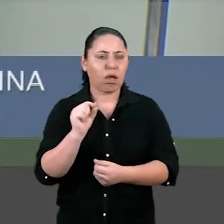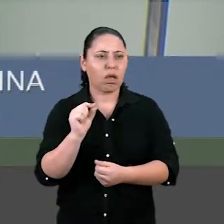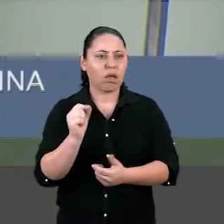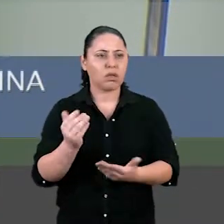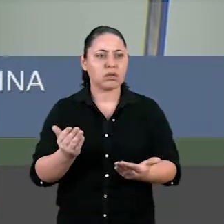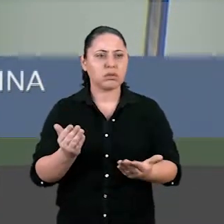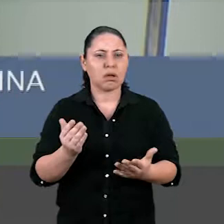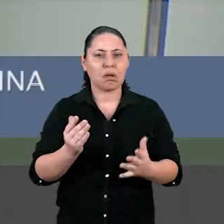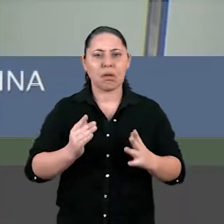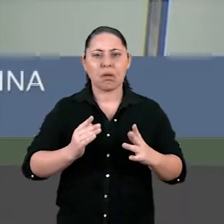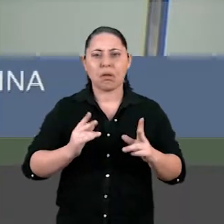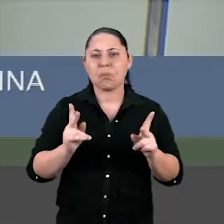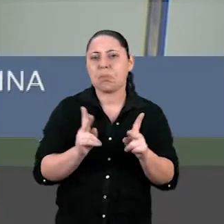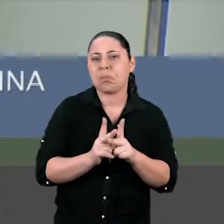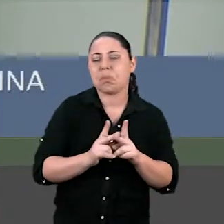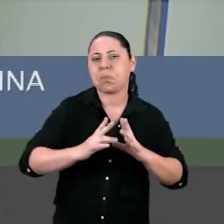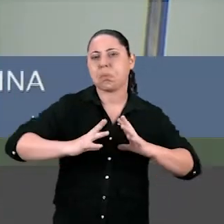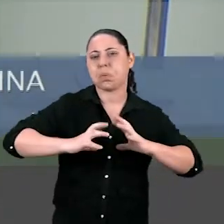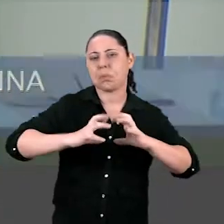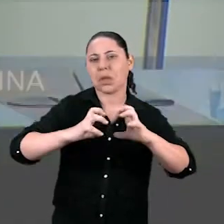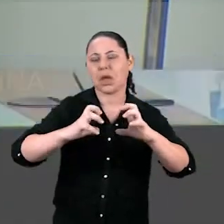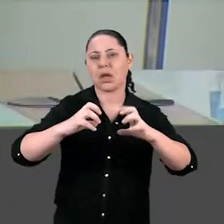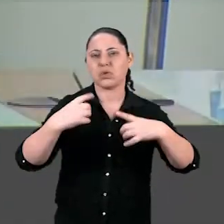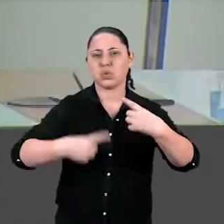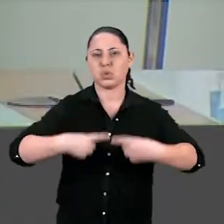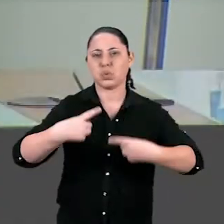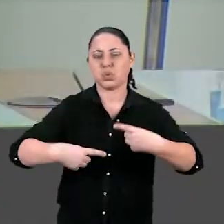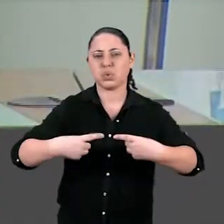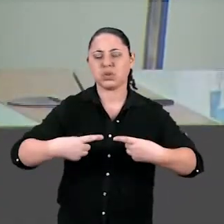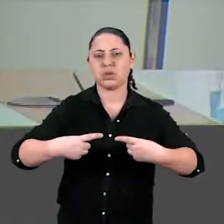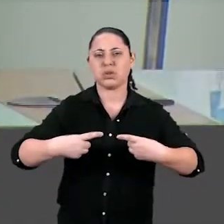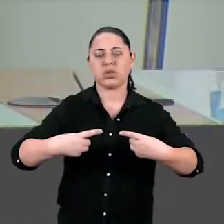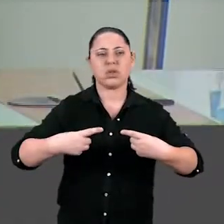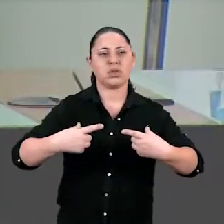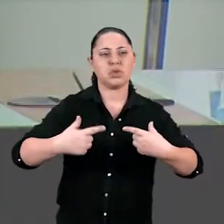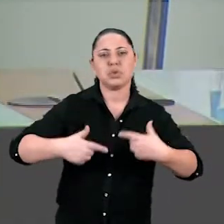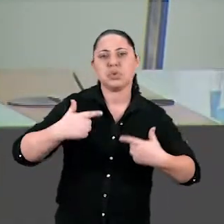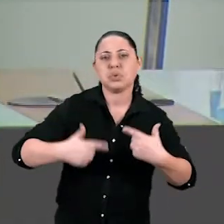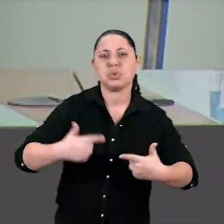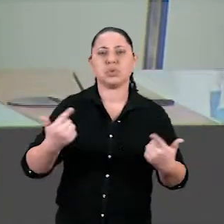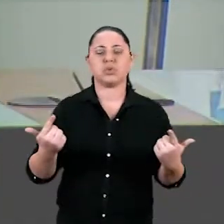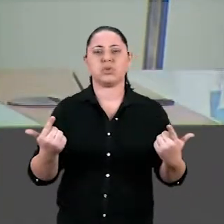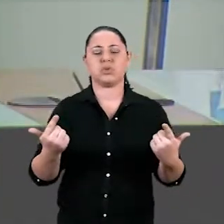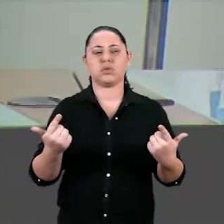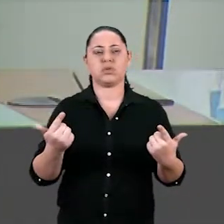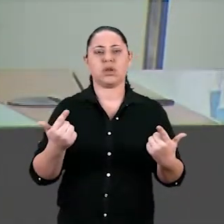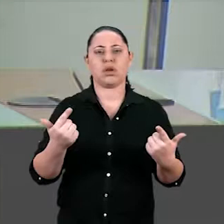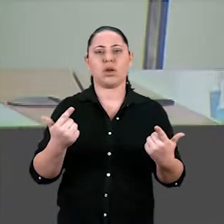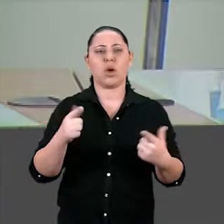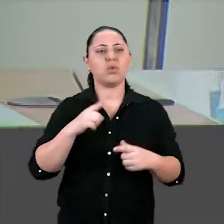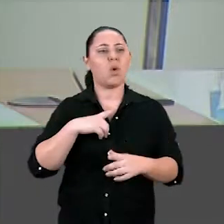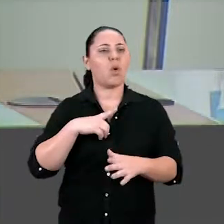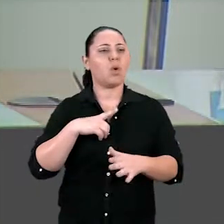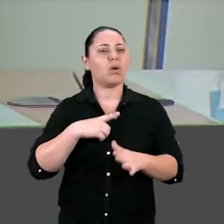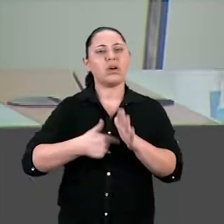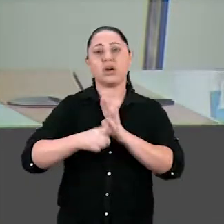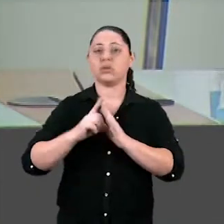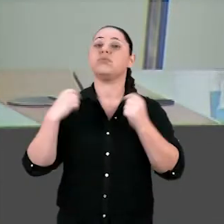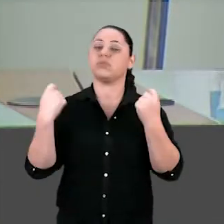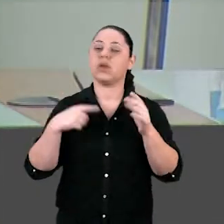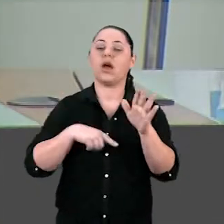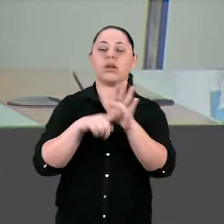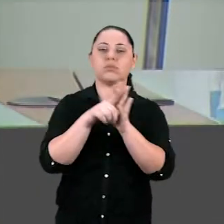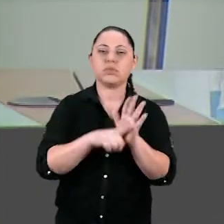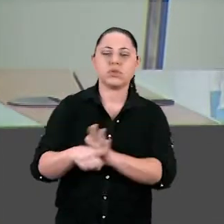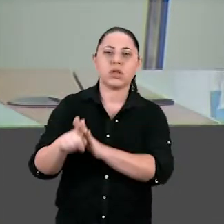e brigas no espaço político, disputas eleitorais, sem analisar o fenômeno dos modernos meios e instrumentos